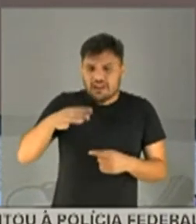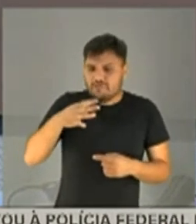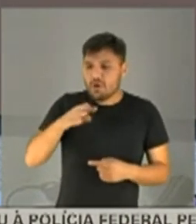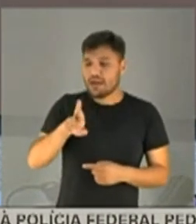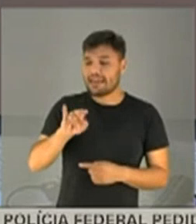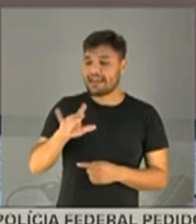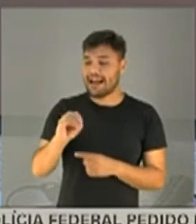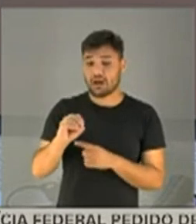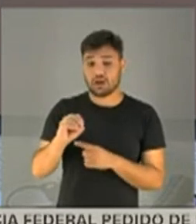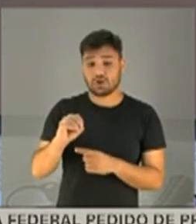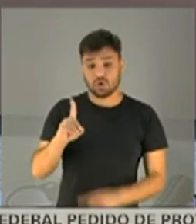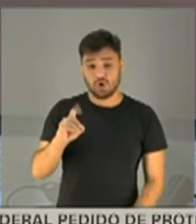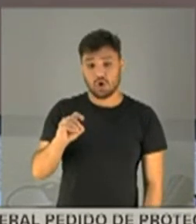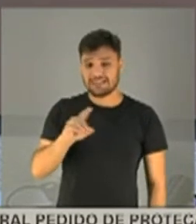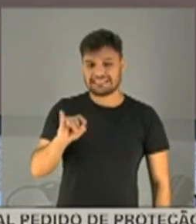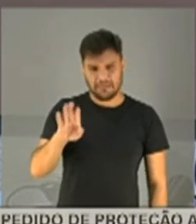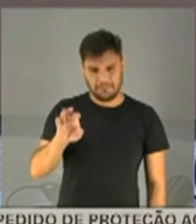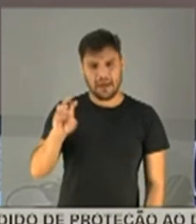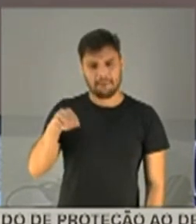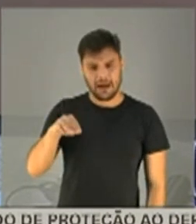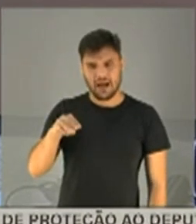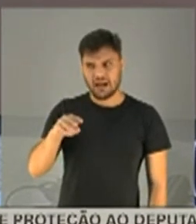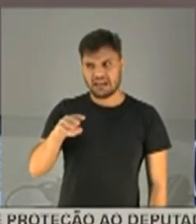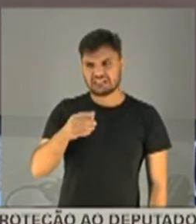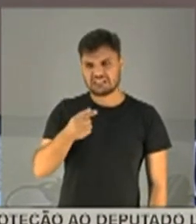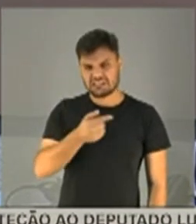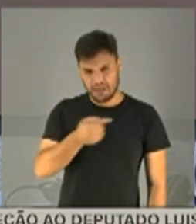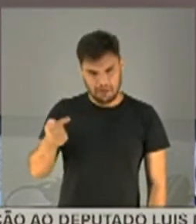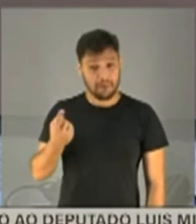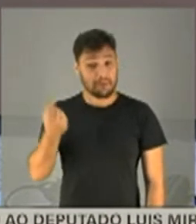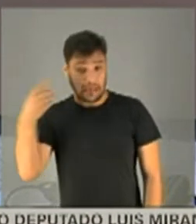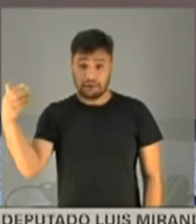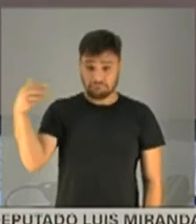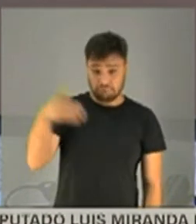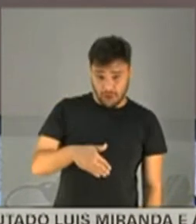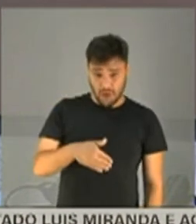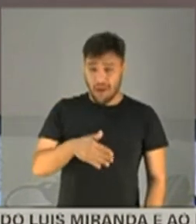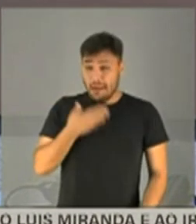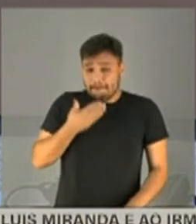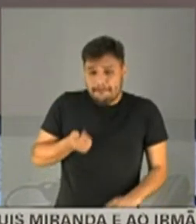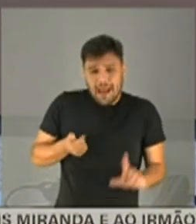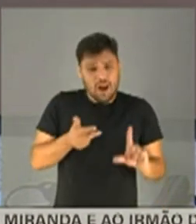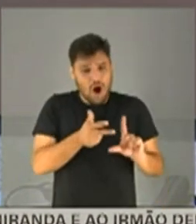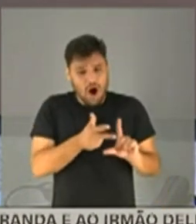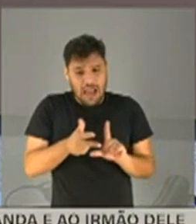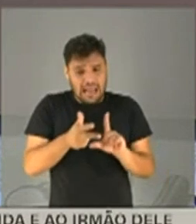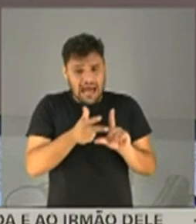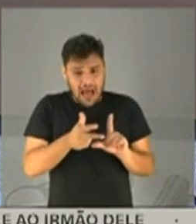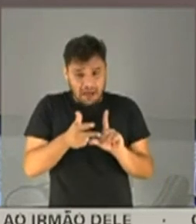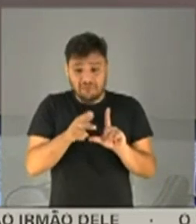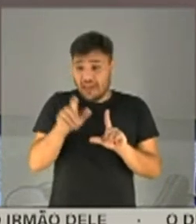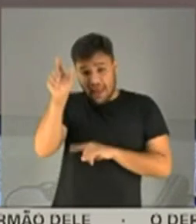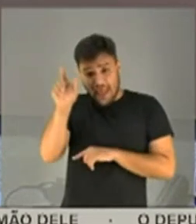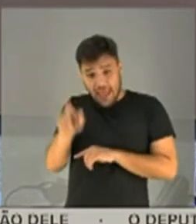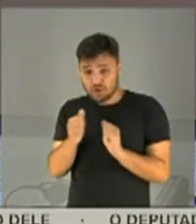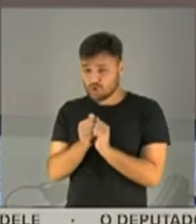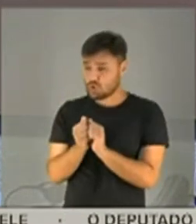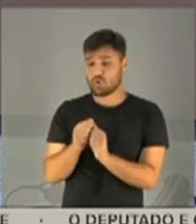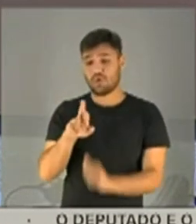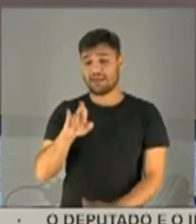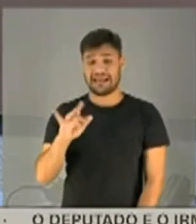Ricardo Zimmermann, semana passada ou retrasada. Uma das melhores lives que eu tive durante essa pandemia foi uma live junto com o